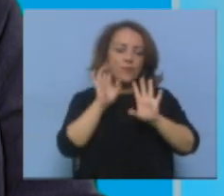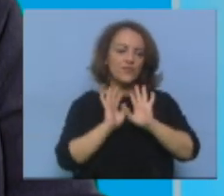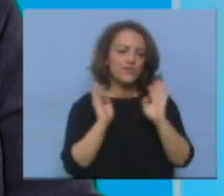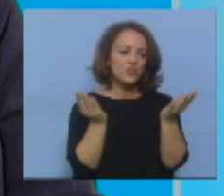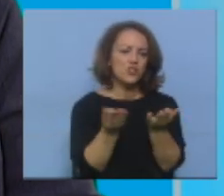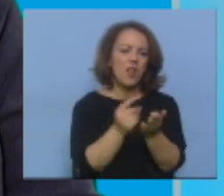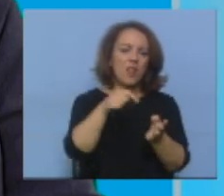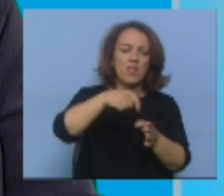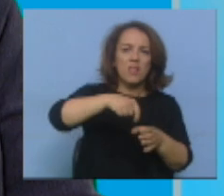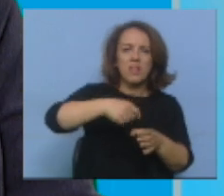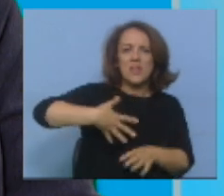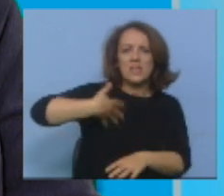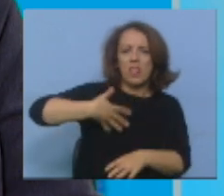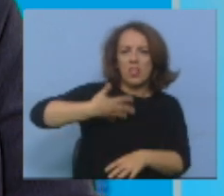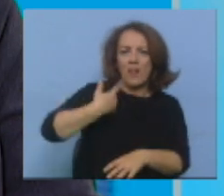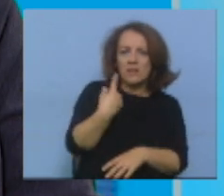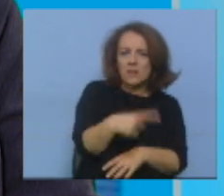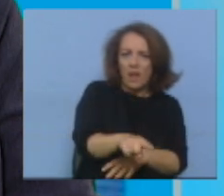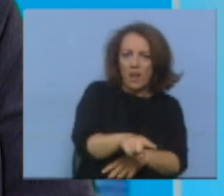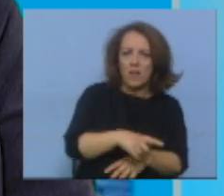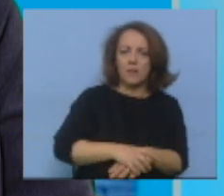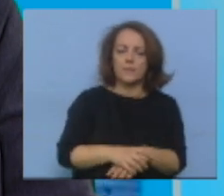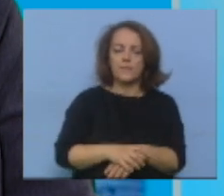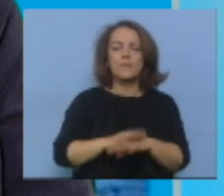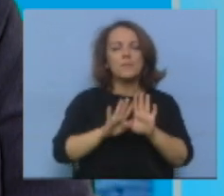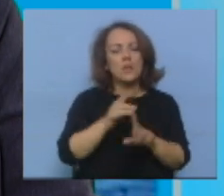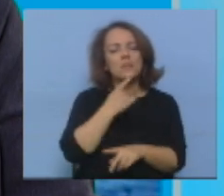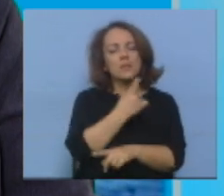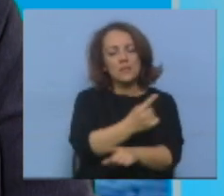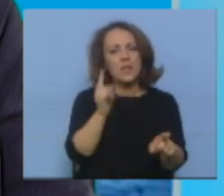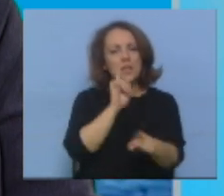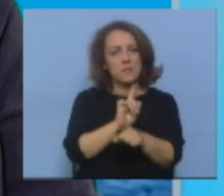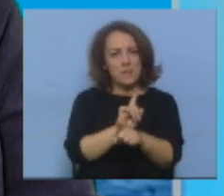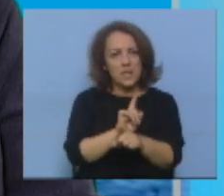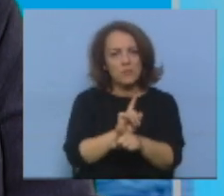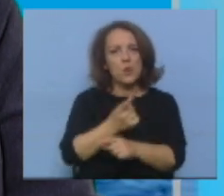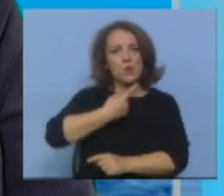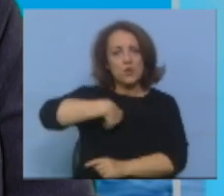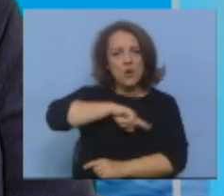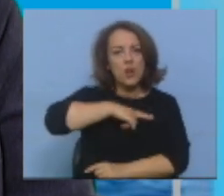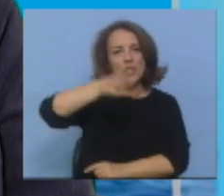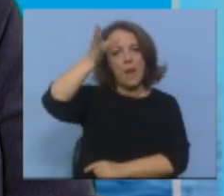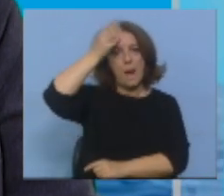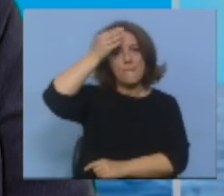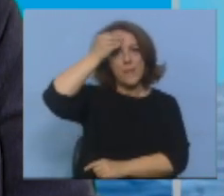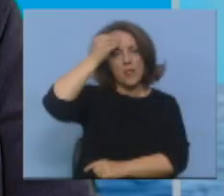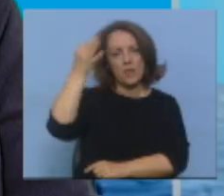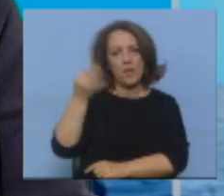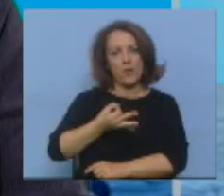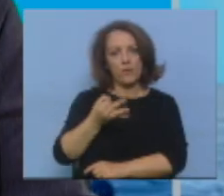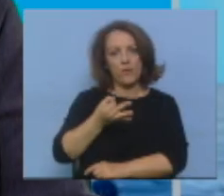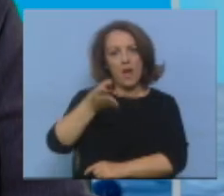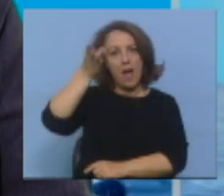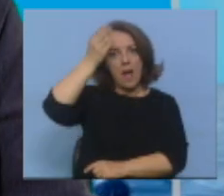digo, está aqui, o grande aprendizagem que nós fazemos é o aprender a viver